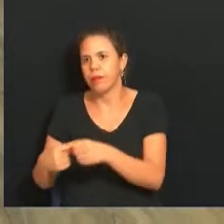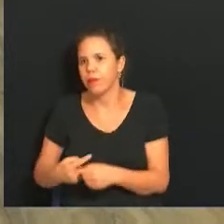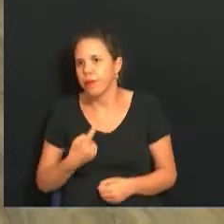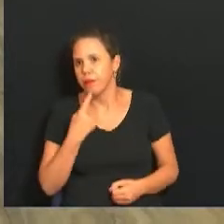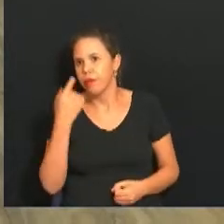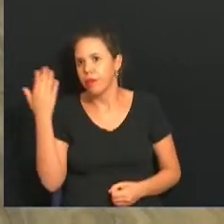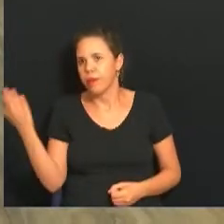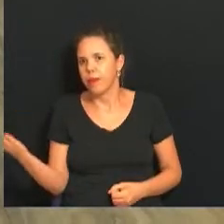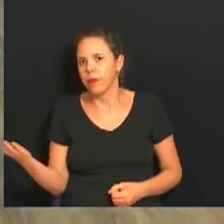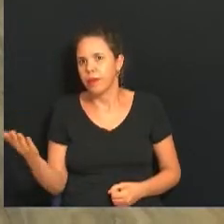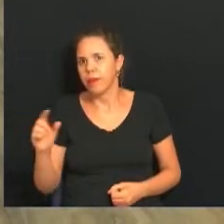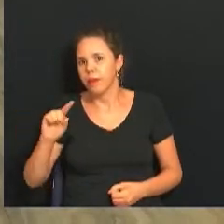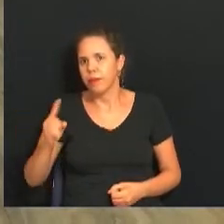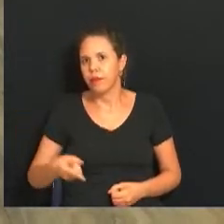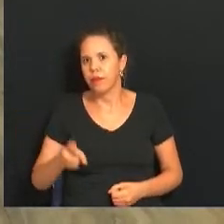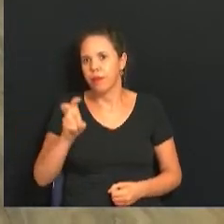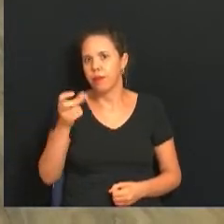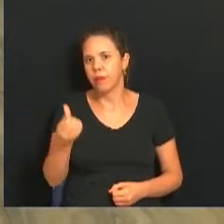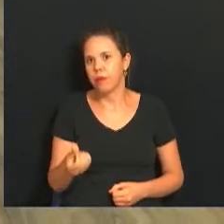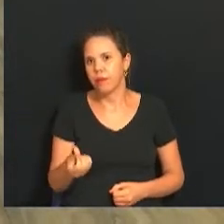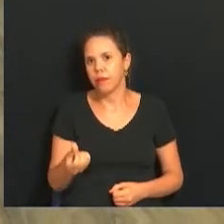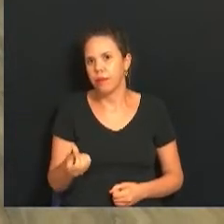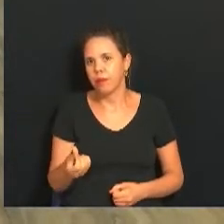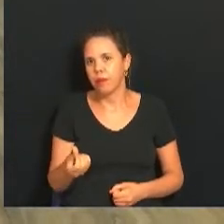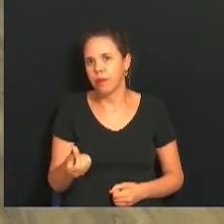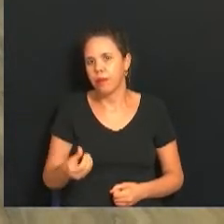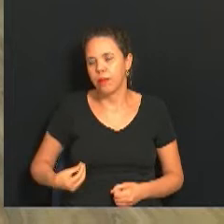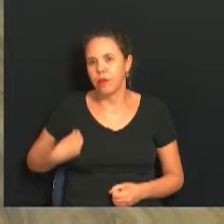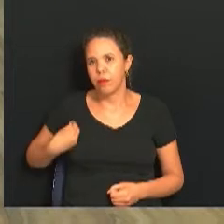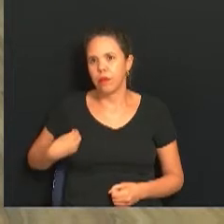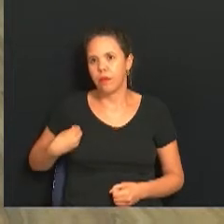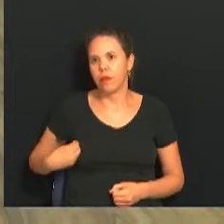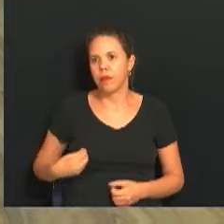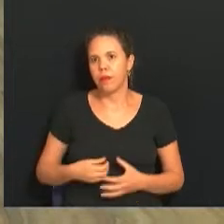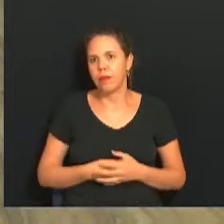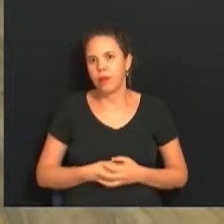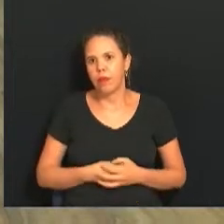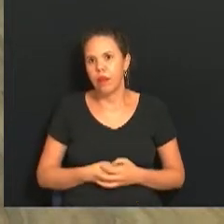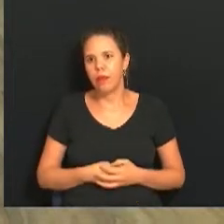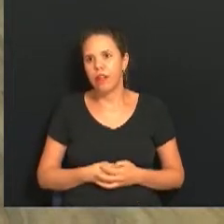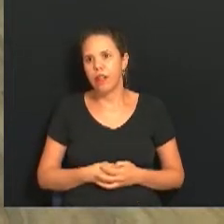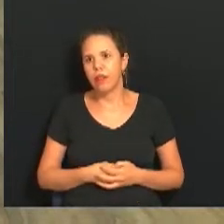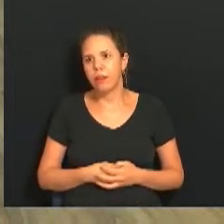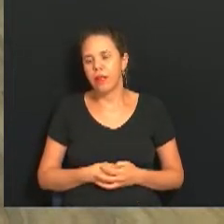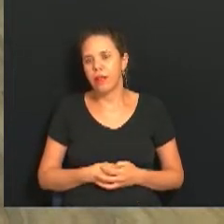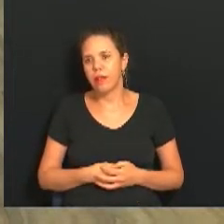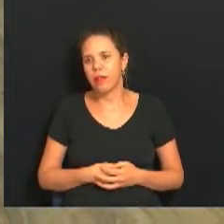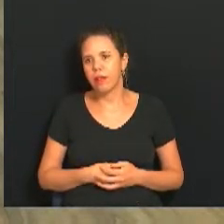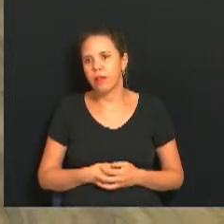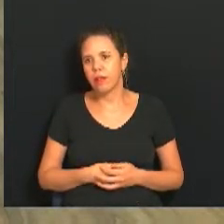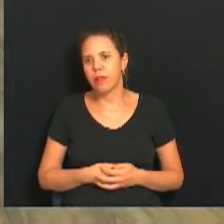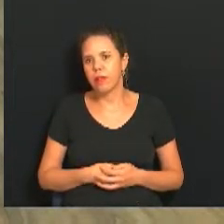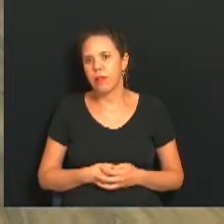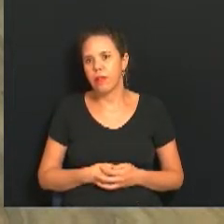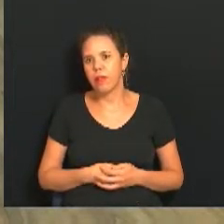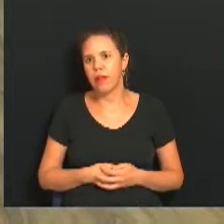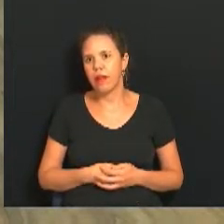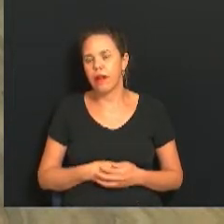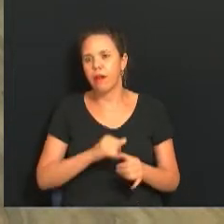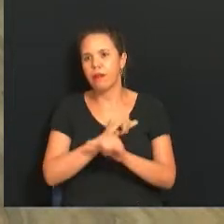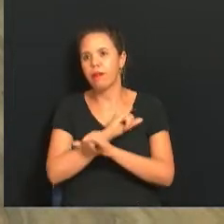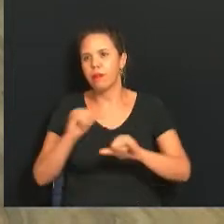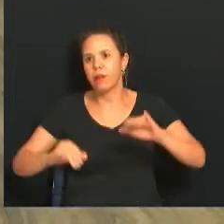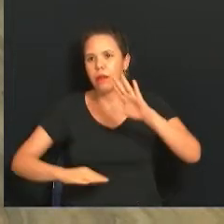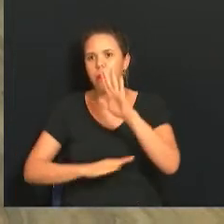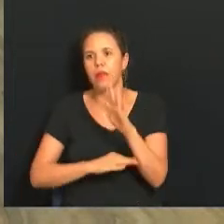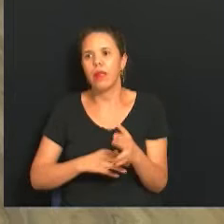Campinas. 1h56, nós estamos ao vivo nesta sexta-feira, já aparece aqui na minha tela, notícias do Legislativo.